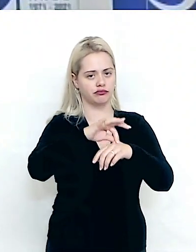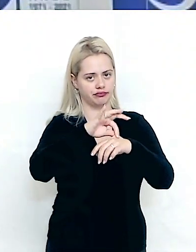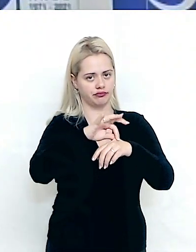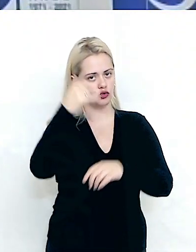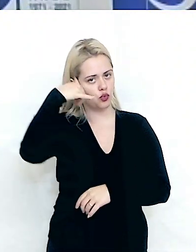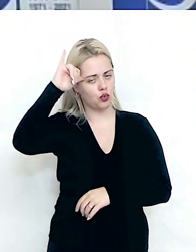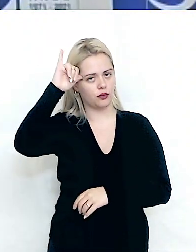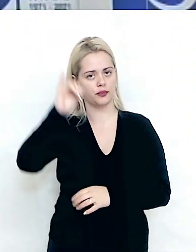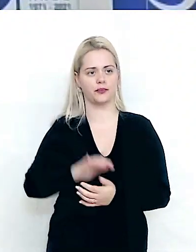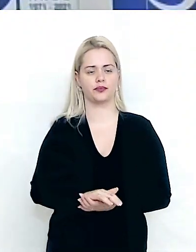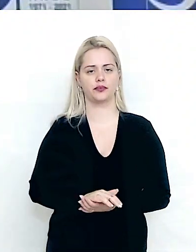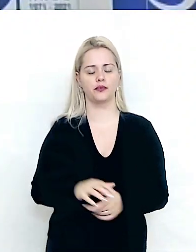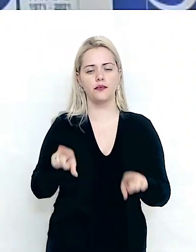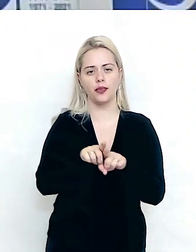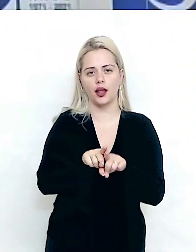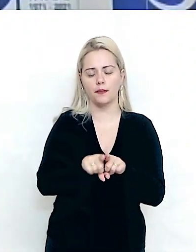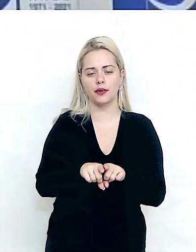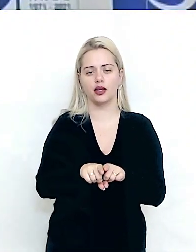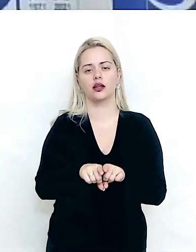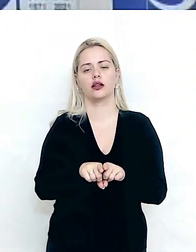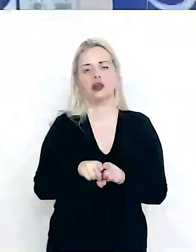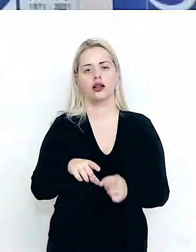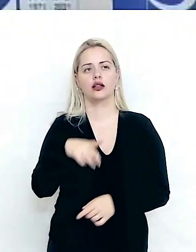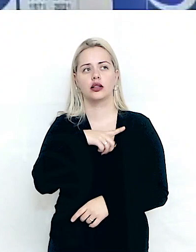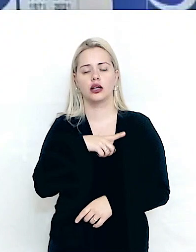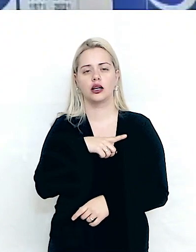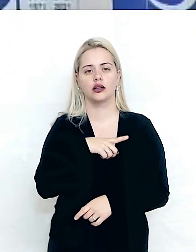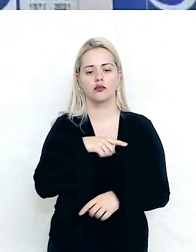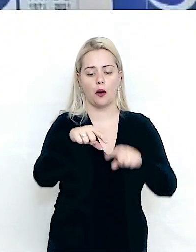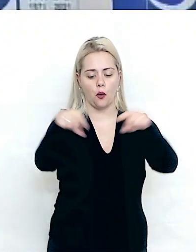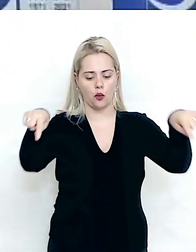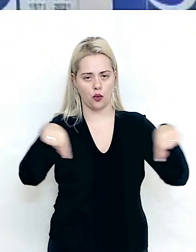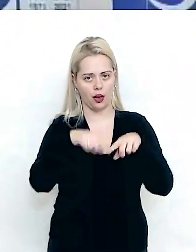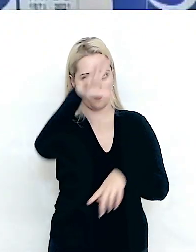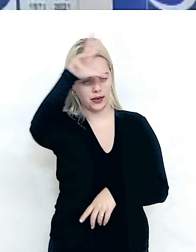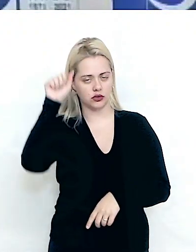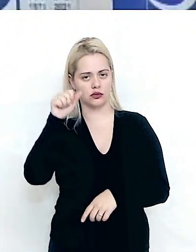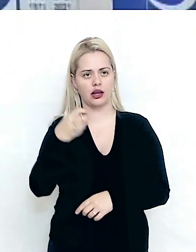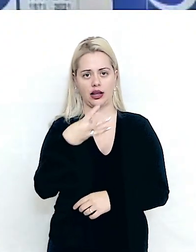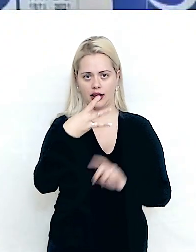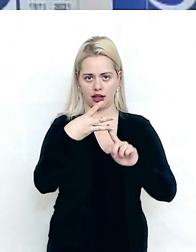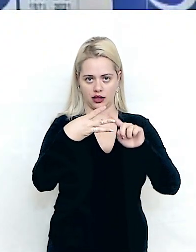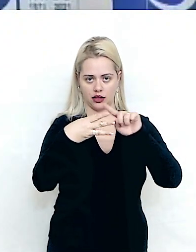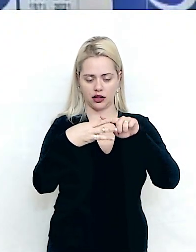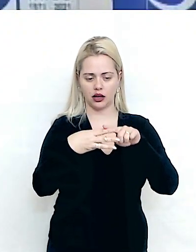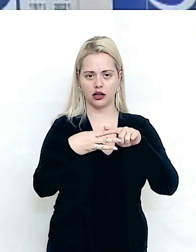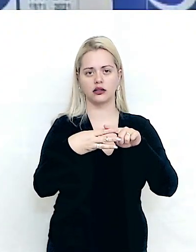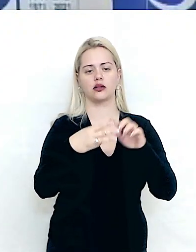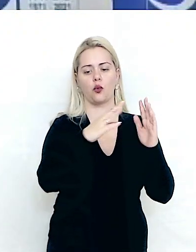No bioma da Amazônia, existem, no território equivalente ao bioma da Amazônia, existem apenas três